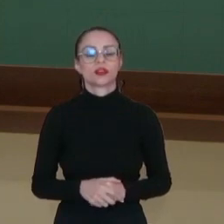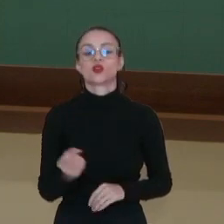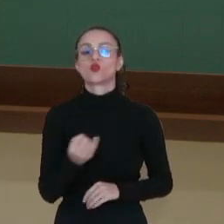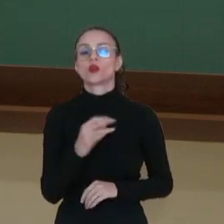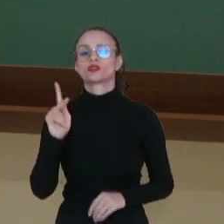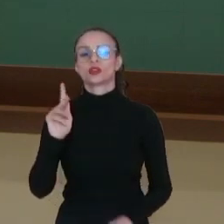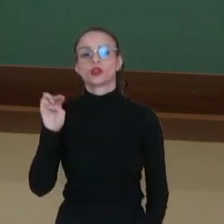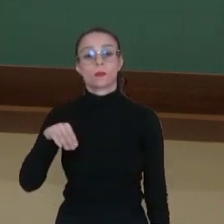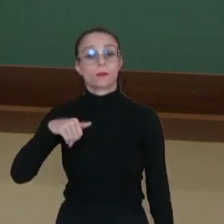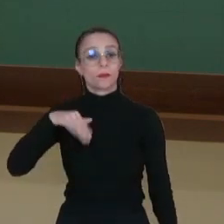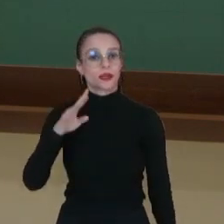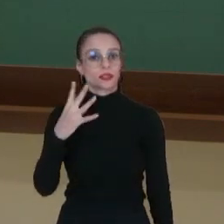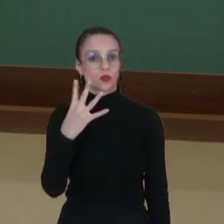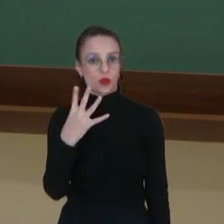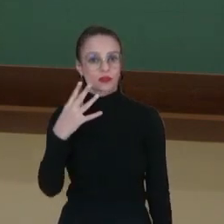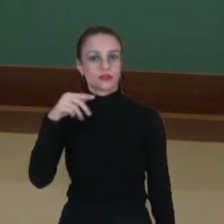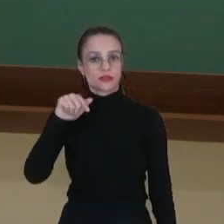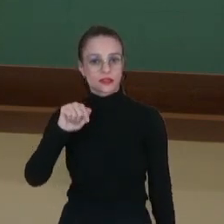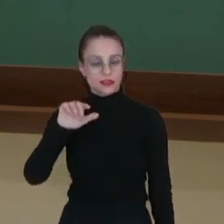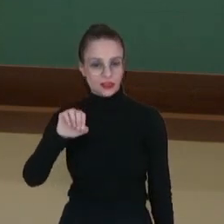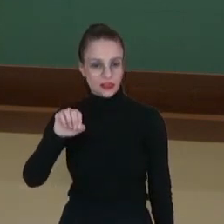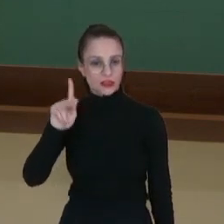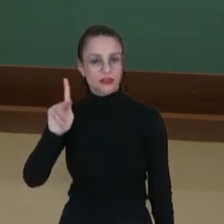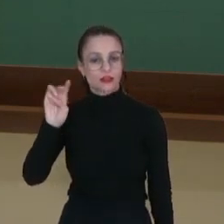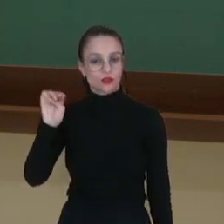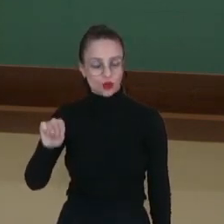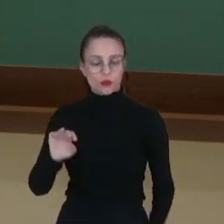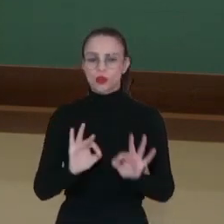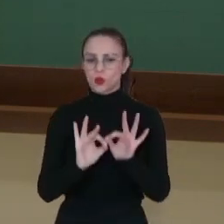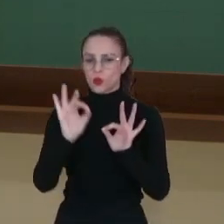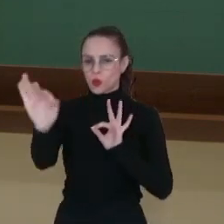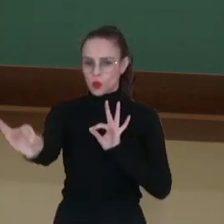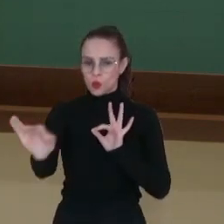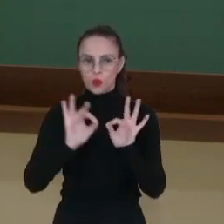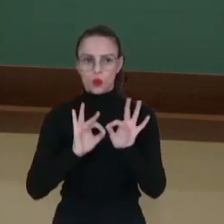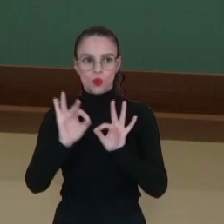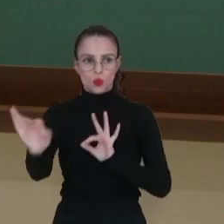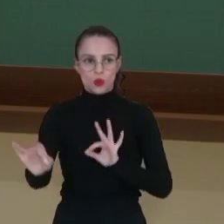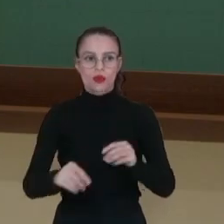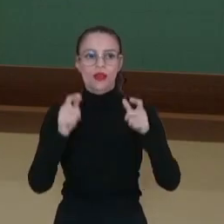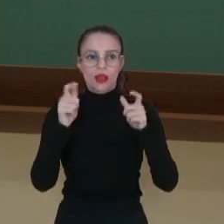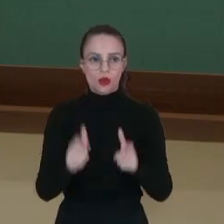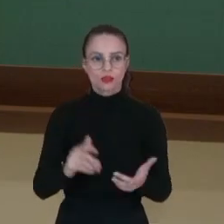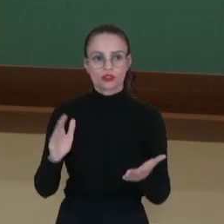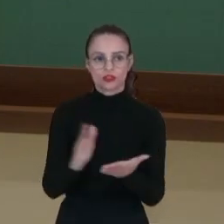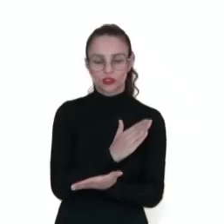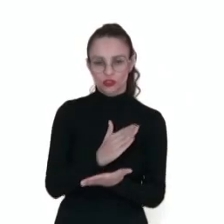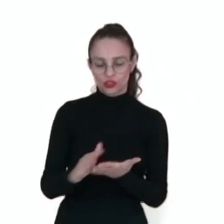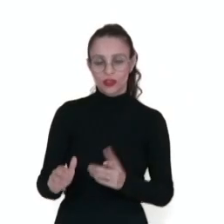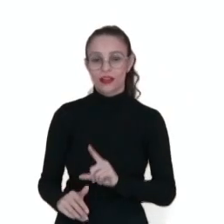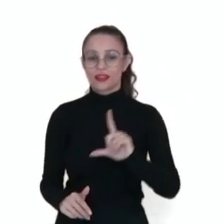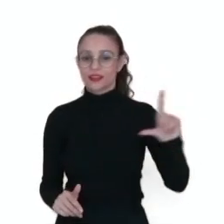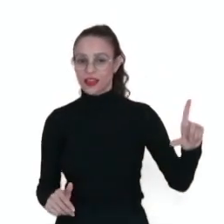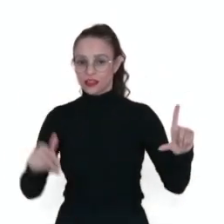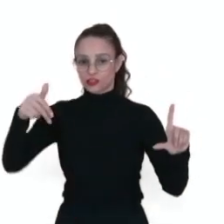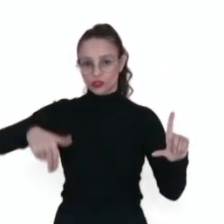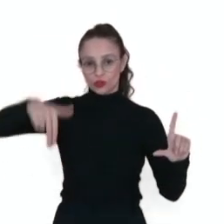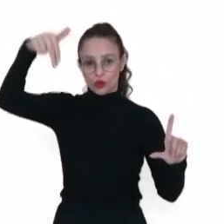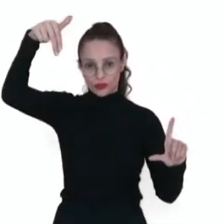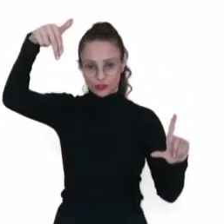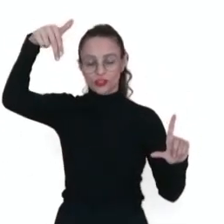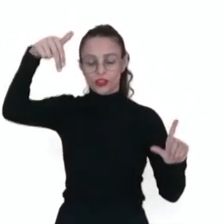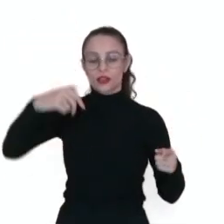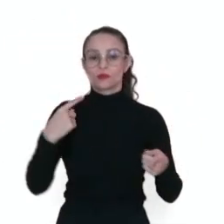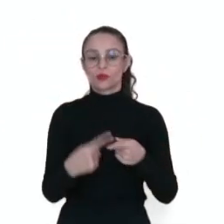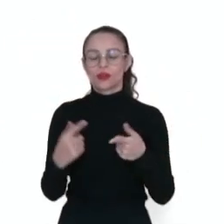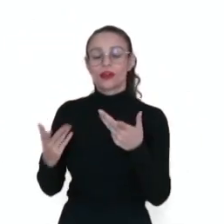quilômetros? Mais de 470 quilômetros de extensão nos eixos que são divididos em leste e norte, né?